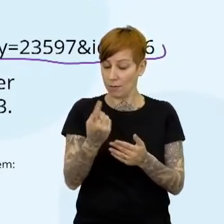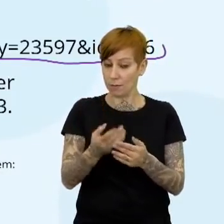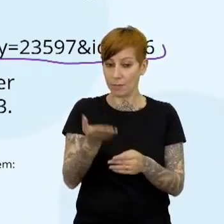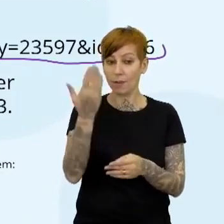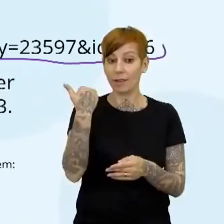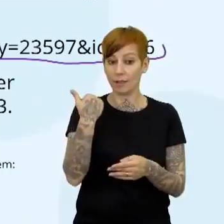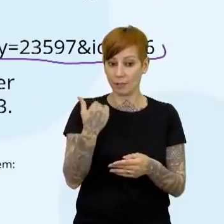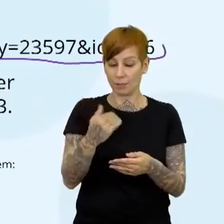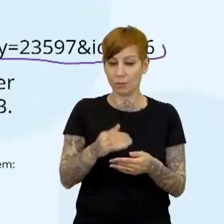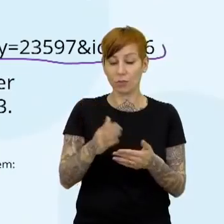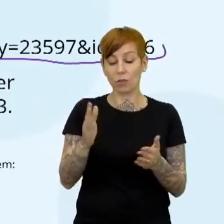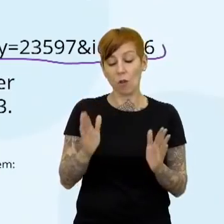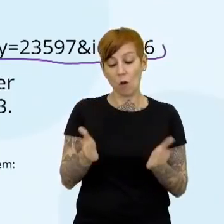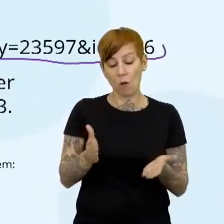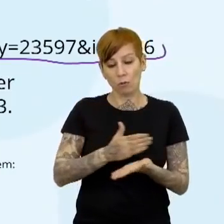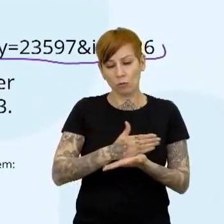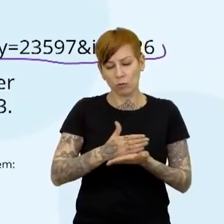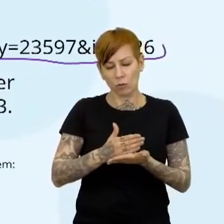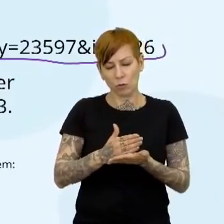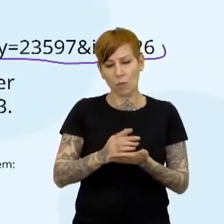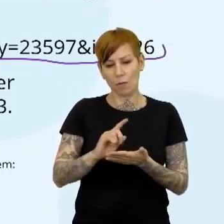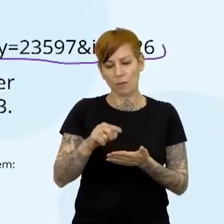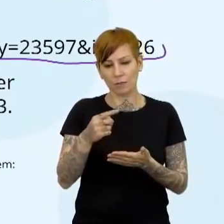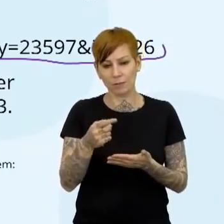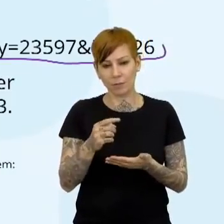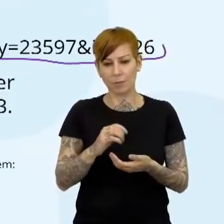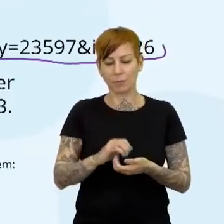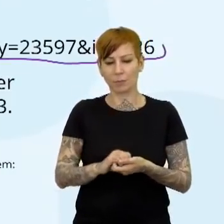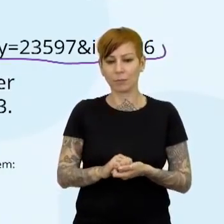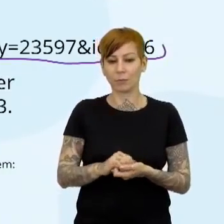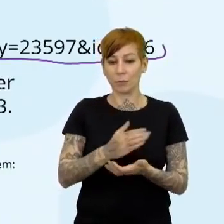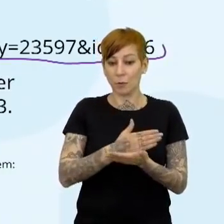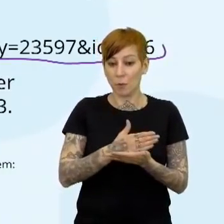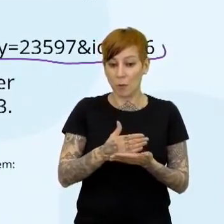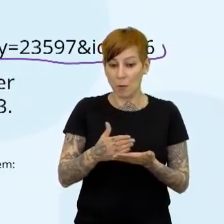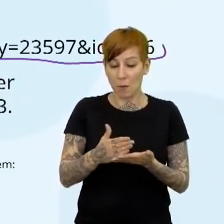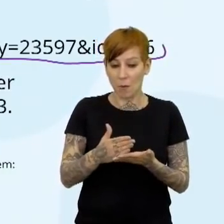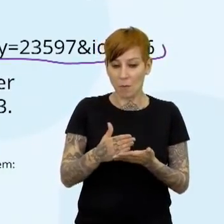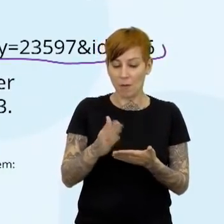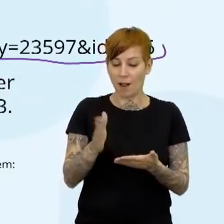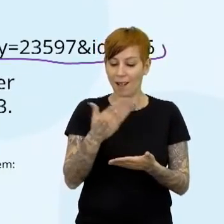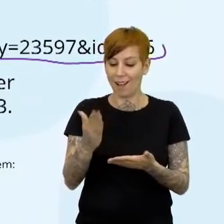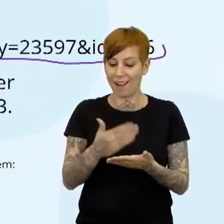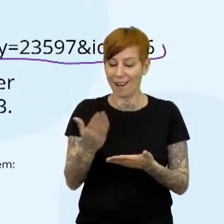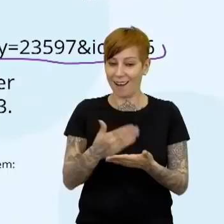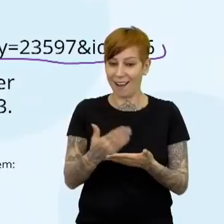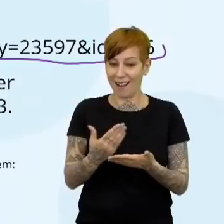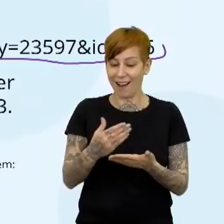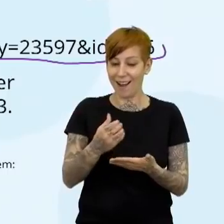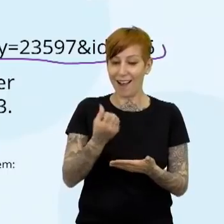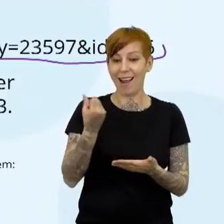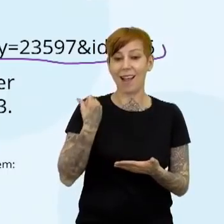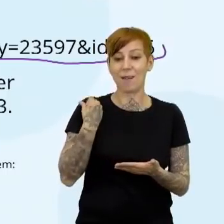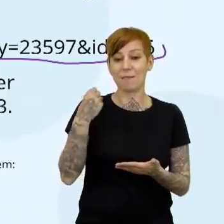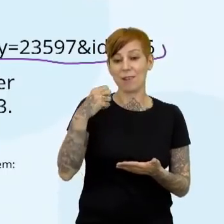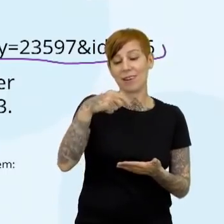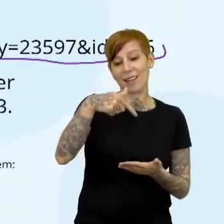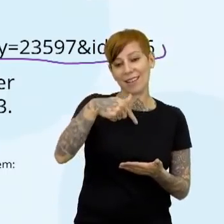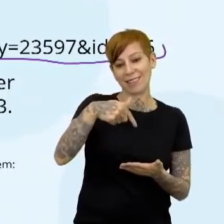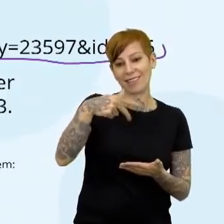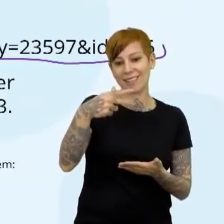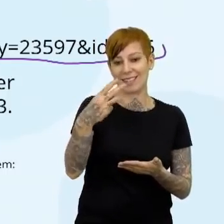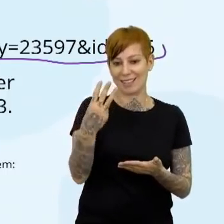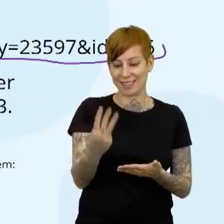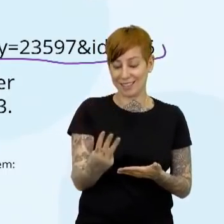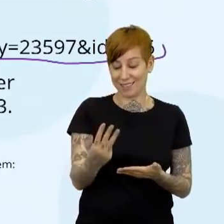vocês então hoje a gente vai começar a mais para frente tá certo nós vamos conversar lá na página 73 do volume